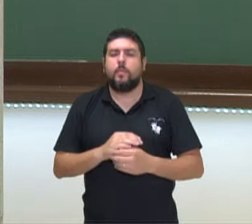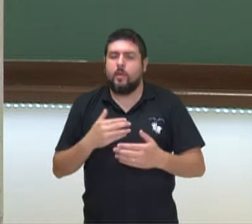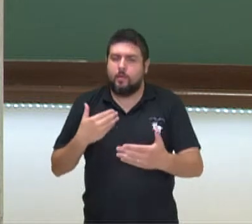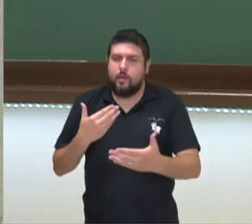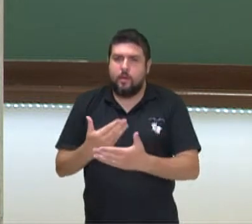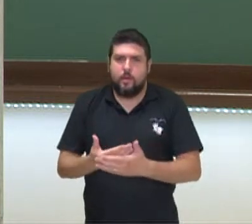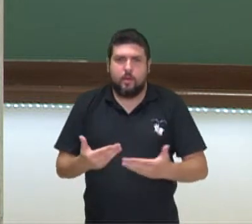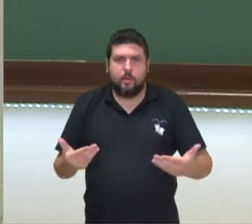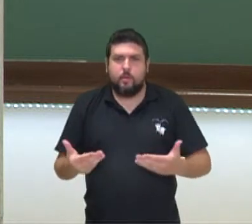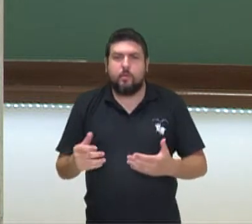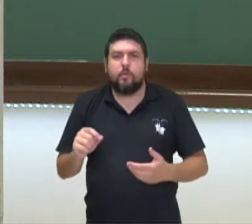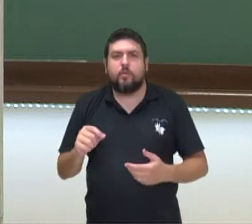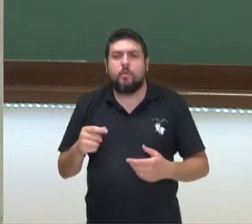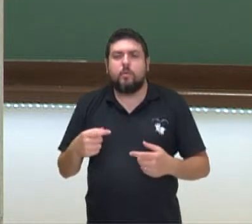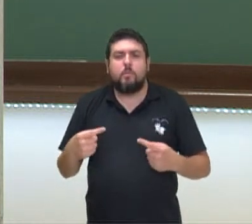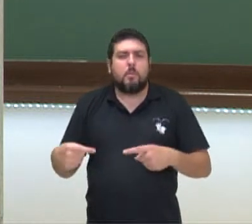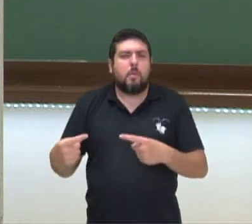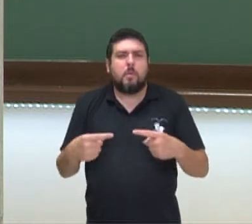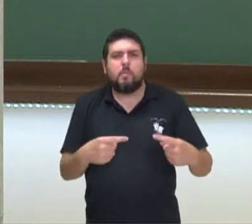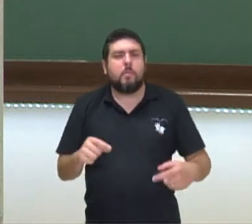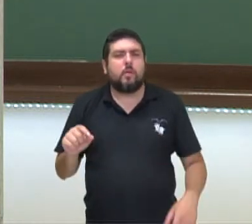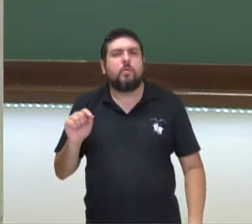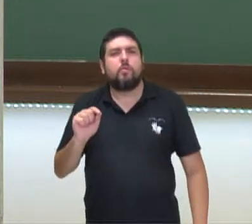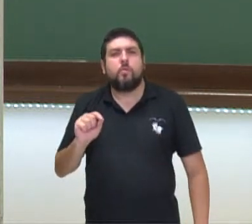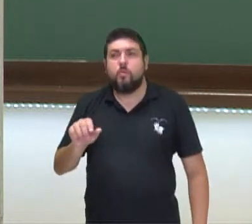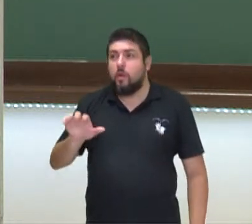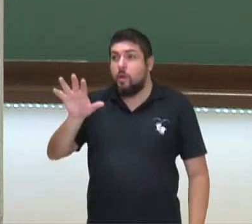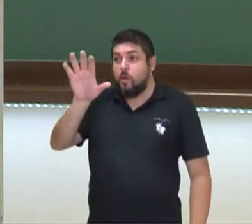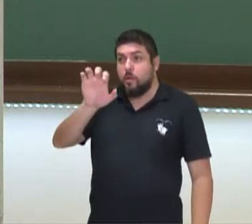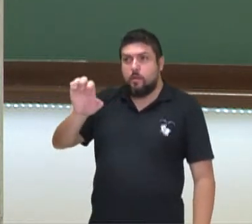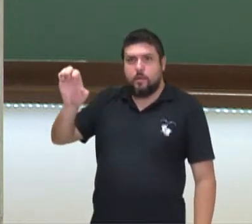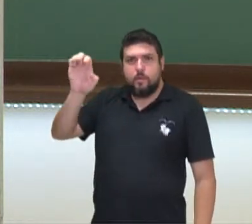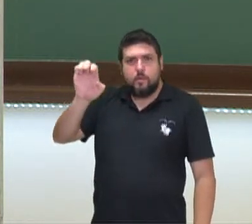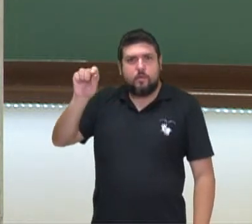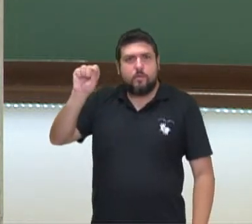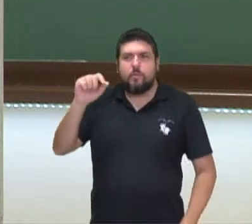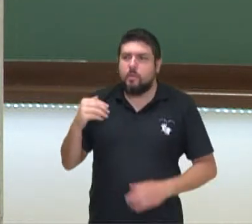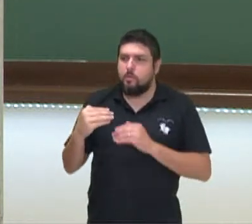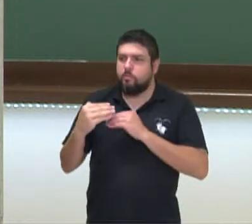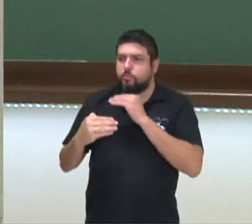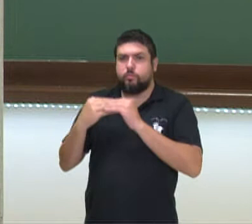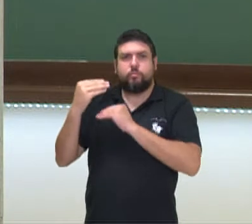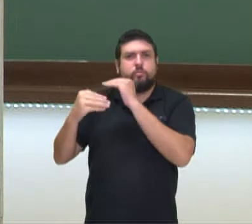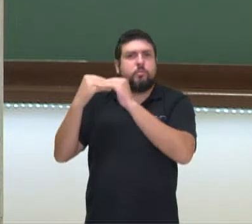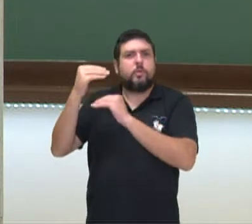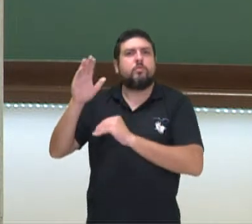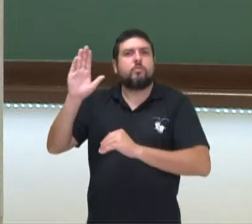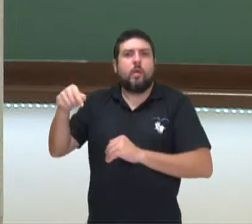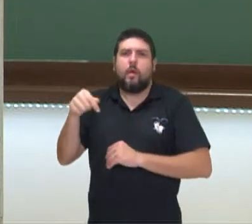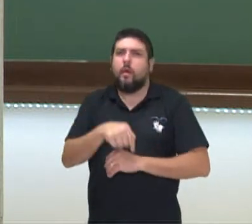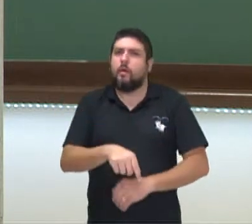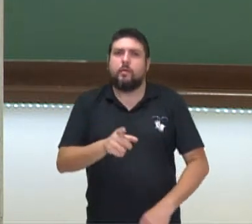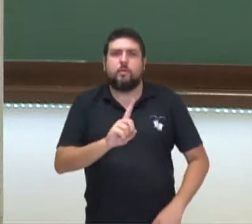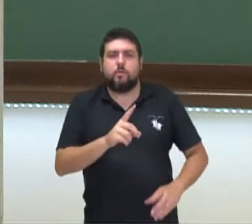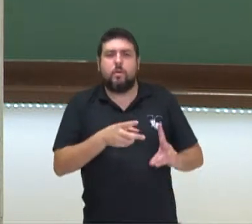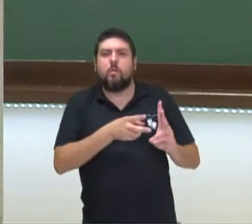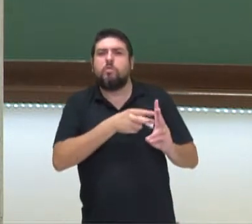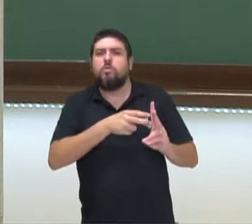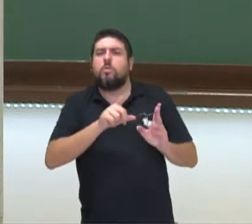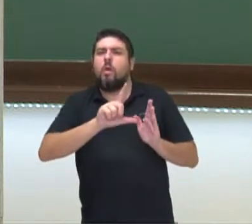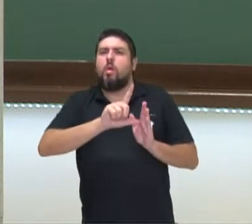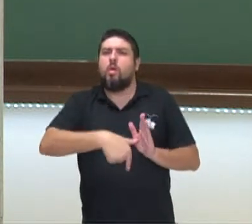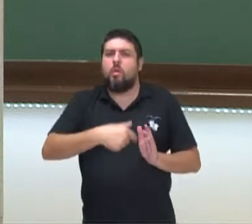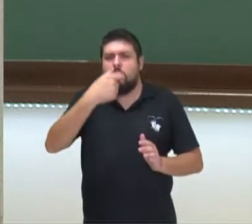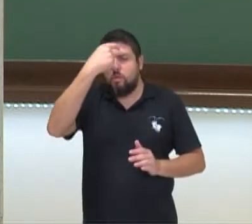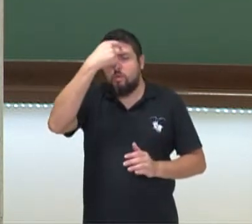europeus descobriram a América e trouxeram um progresso à civilização. Nós precisamos valorizar a cultura